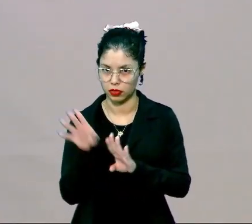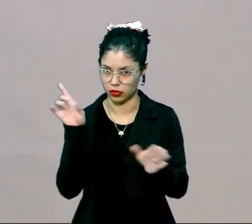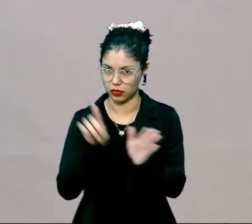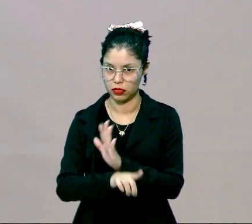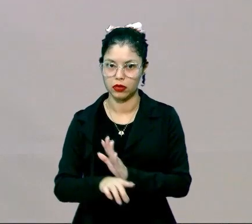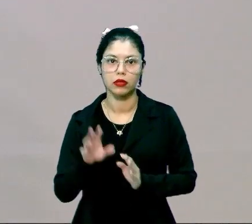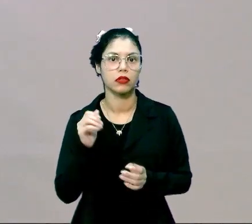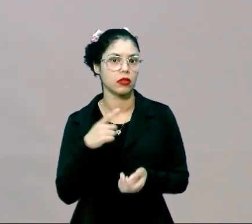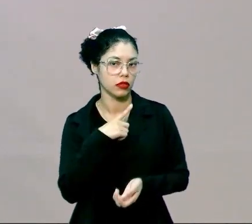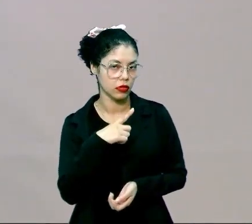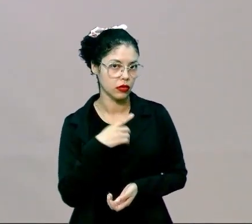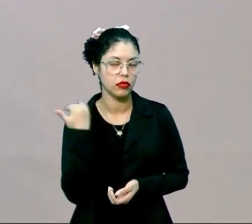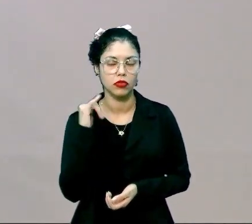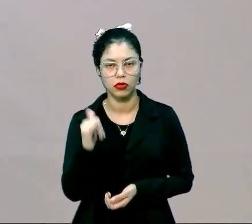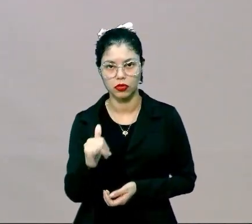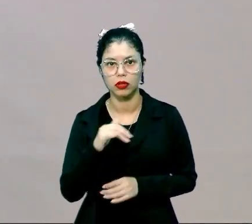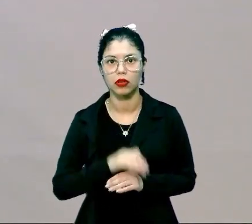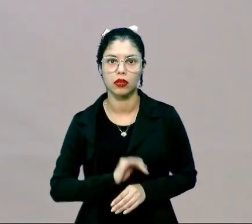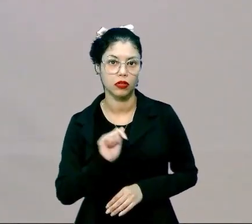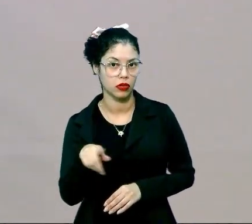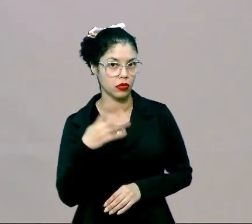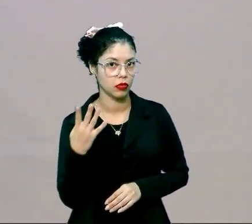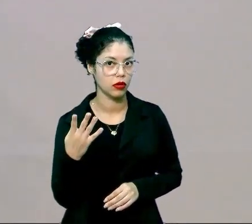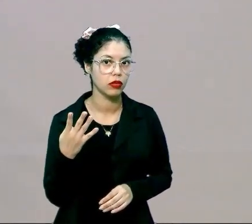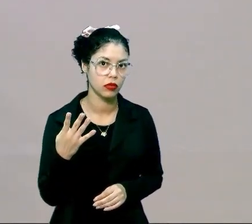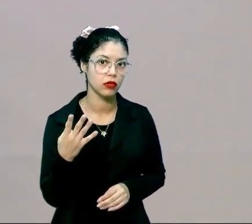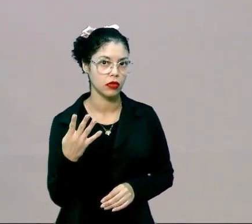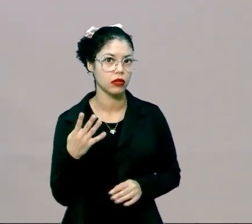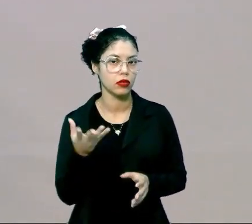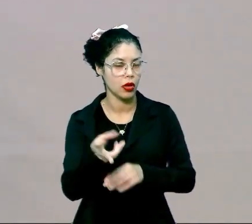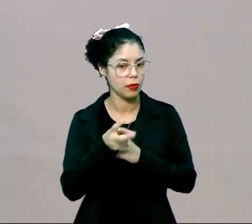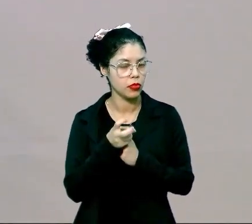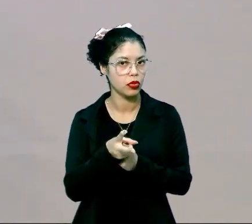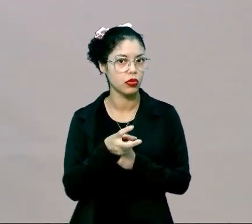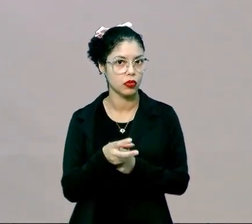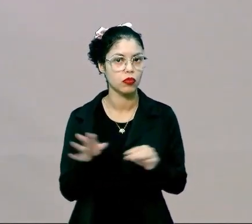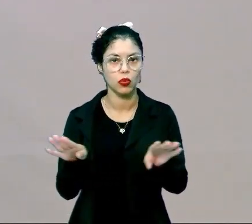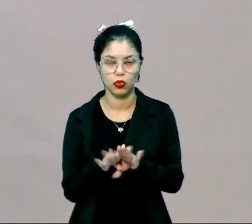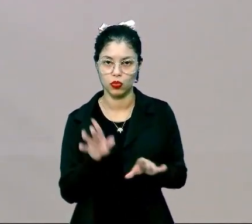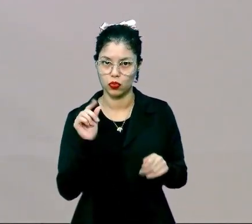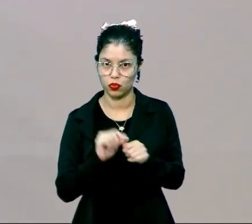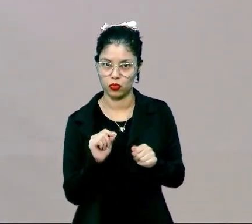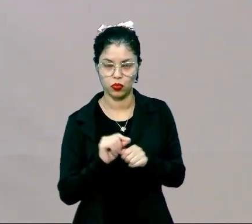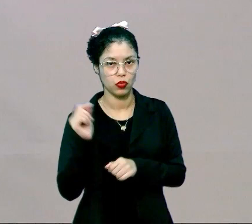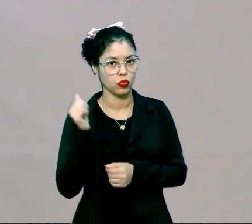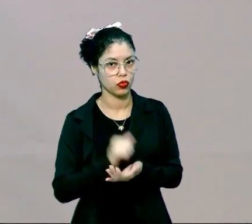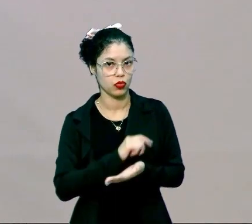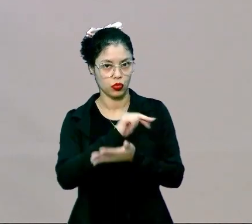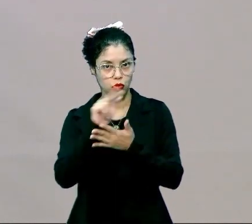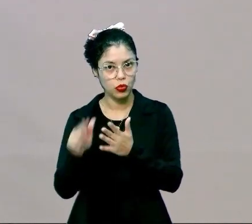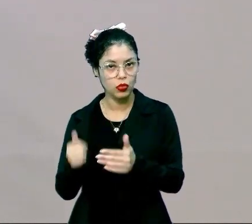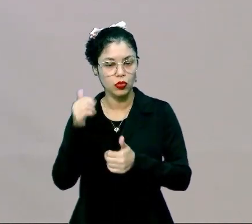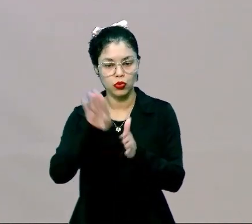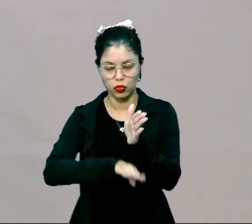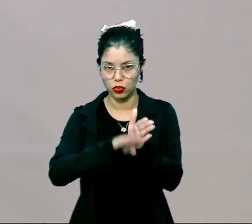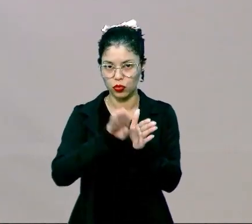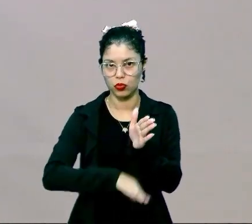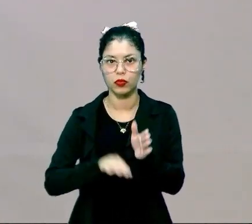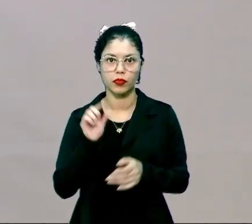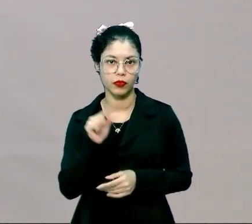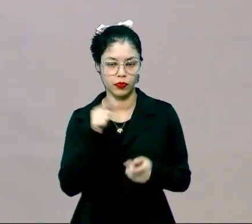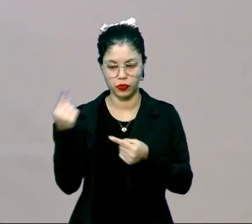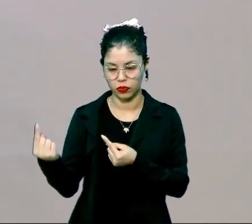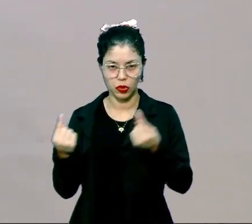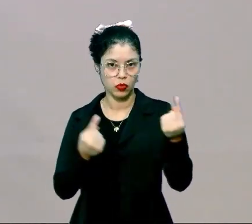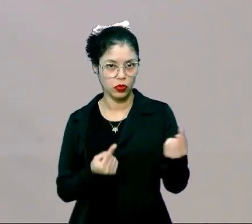questão gastou de energia e quanto que ela absorveu. E aí eu faço a variação, eu faço a subtração de um pelo